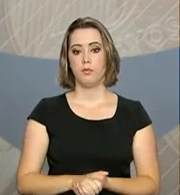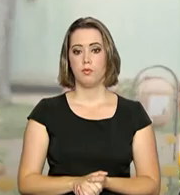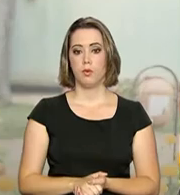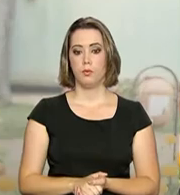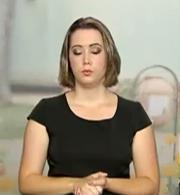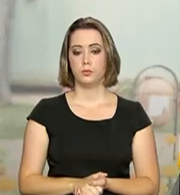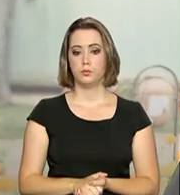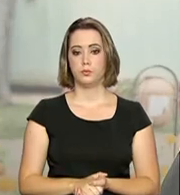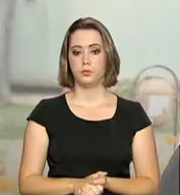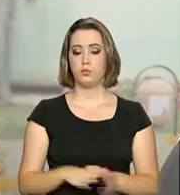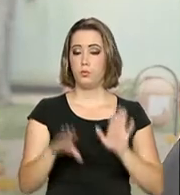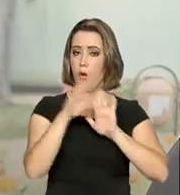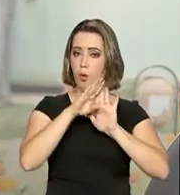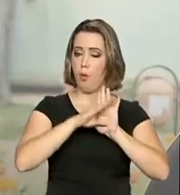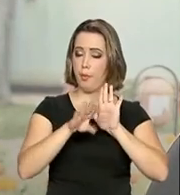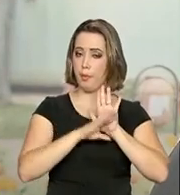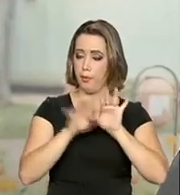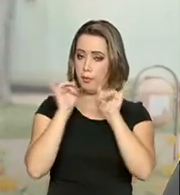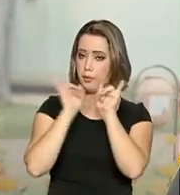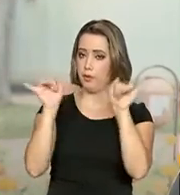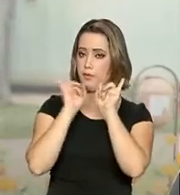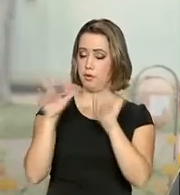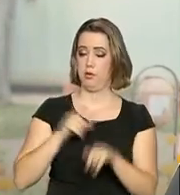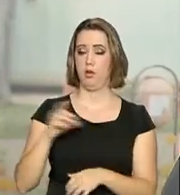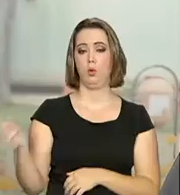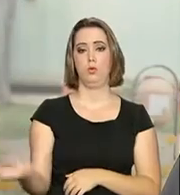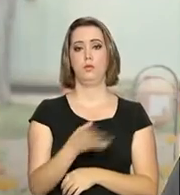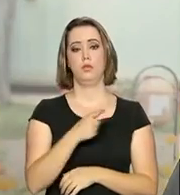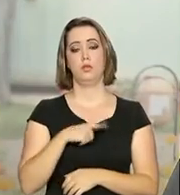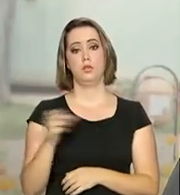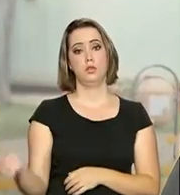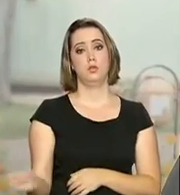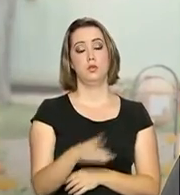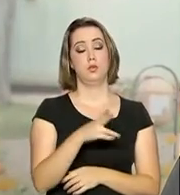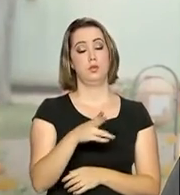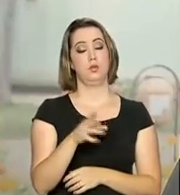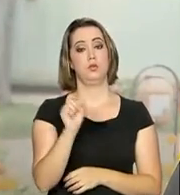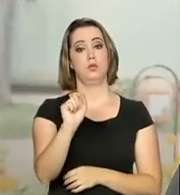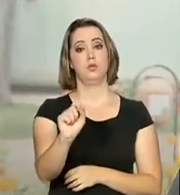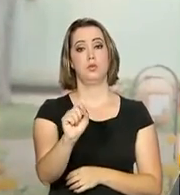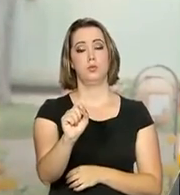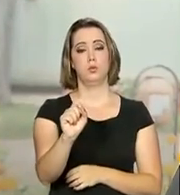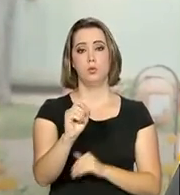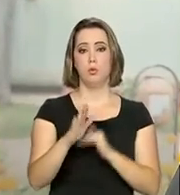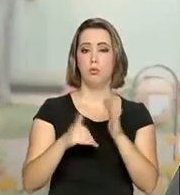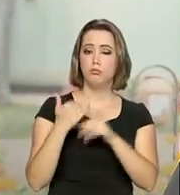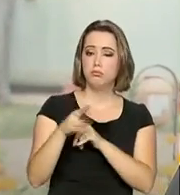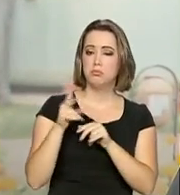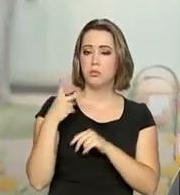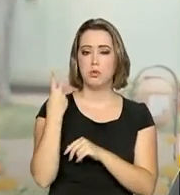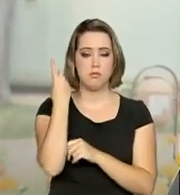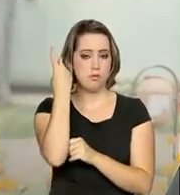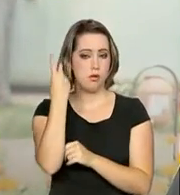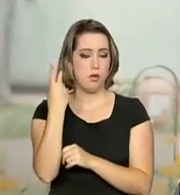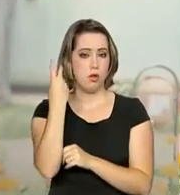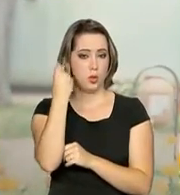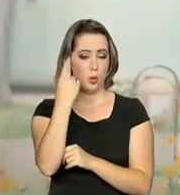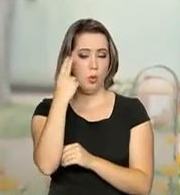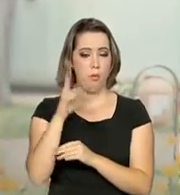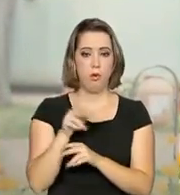16.754,34. O programa da declaração veio com novidades. A atualização automática a partir de 2017,